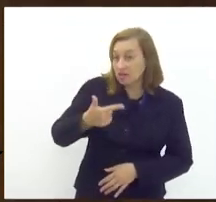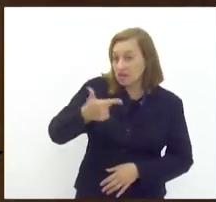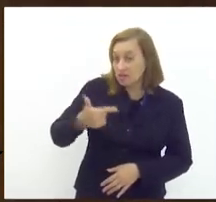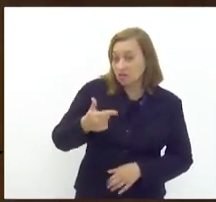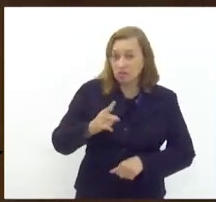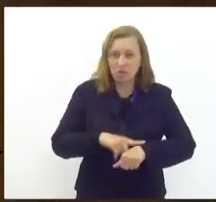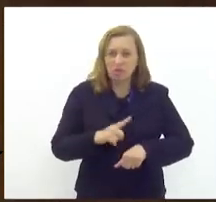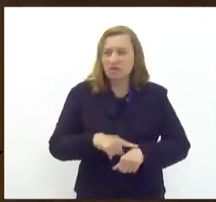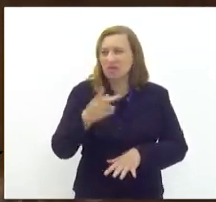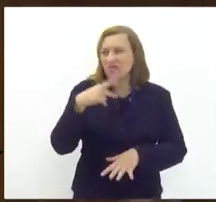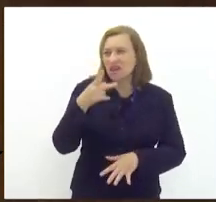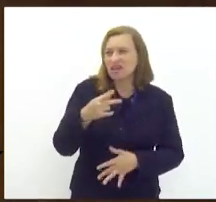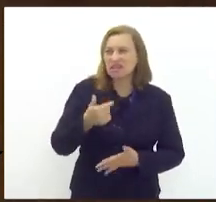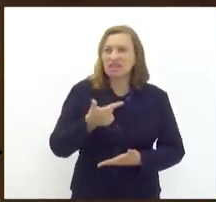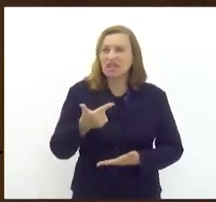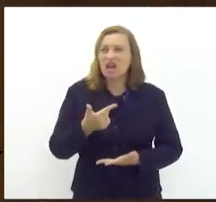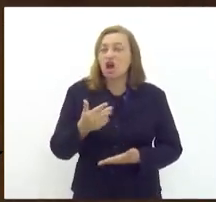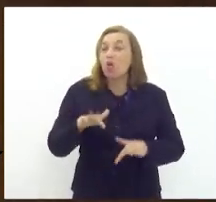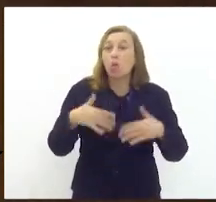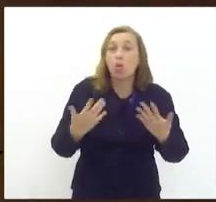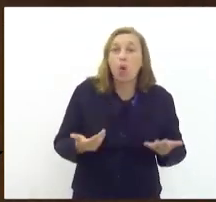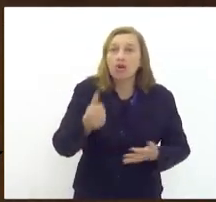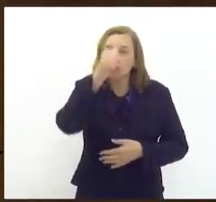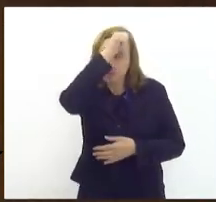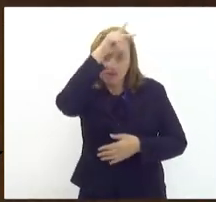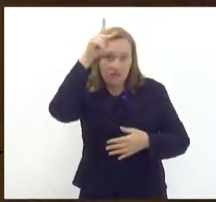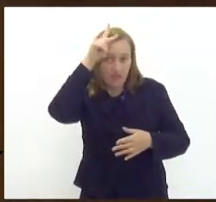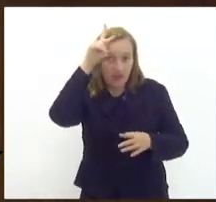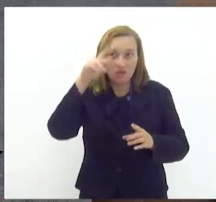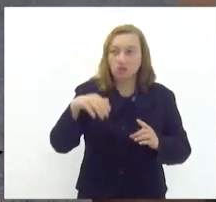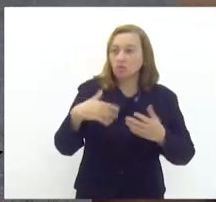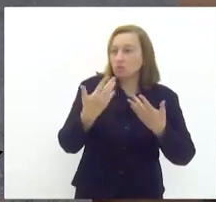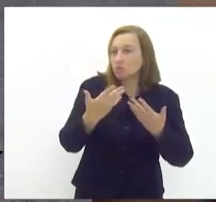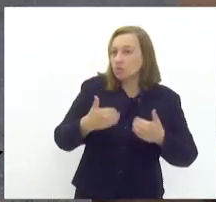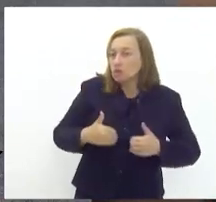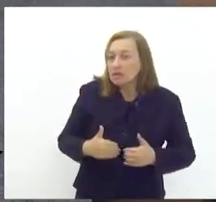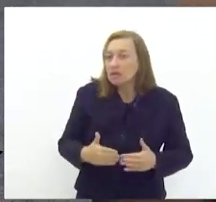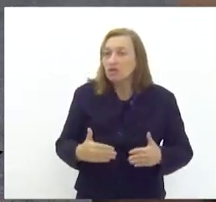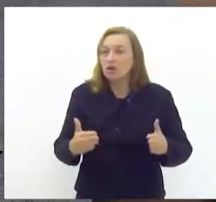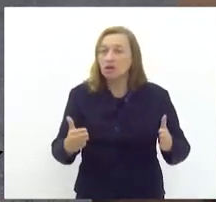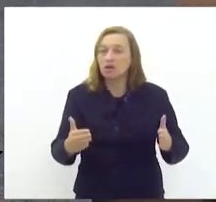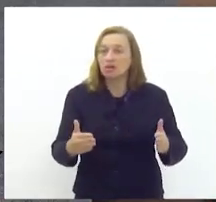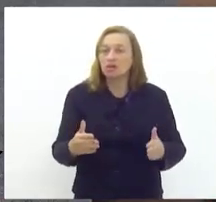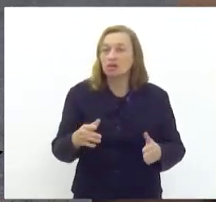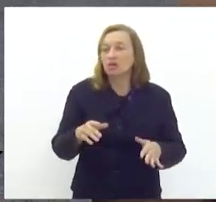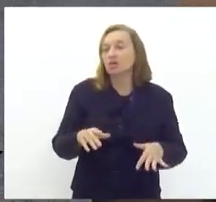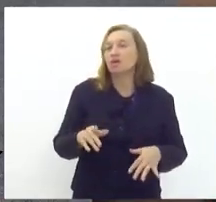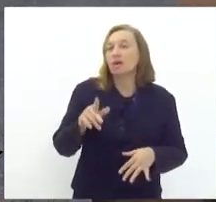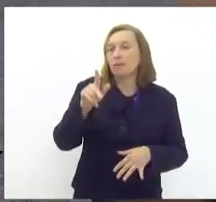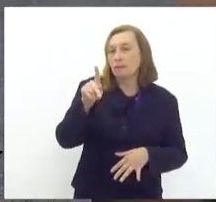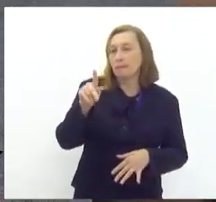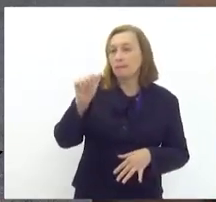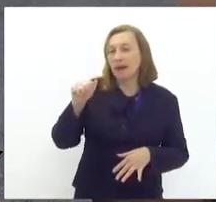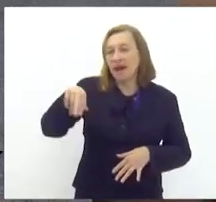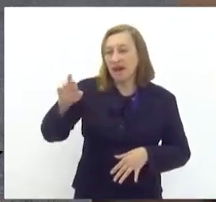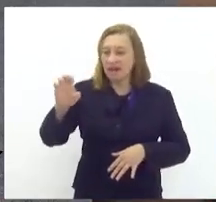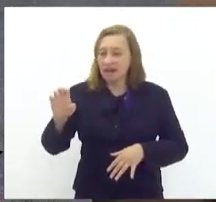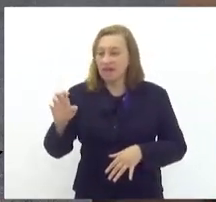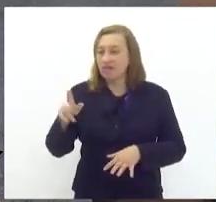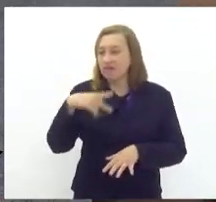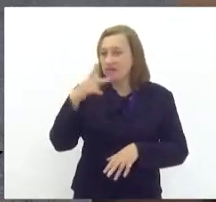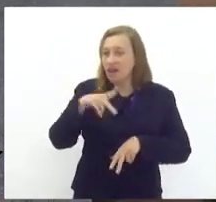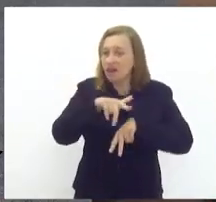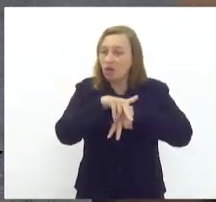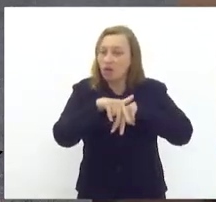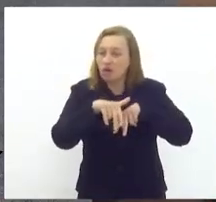tá adentrando Por exemplo quando o prefeito numa inauguração de um programa do PAC faz referências sexuais